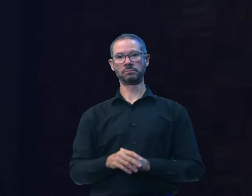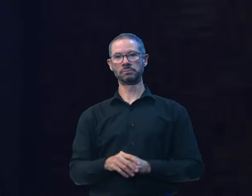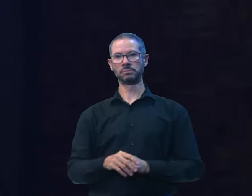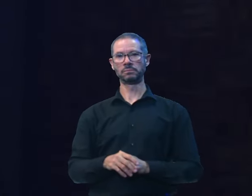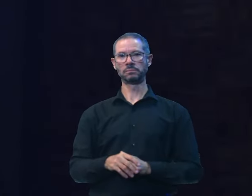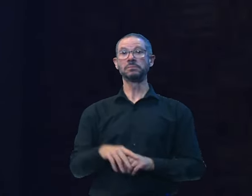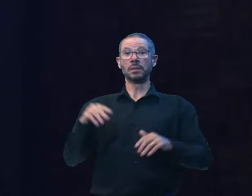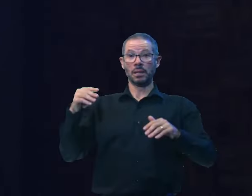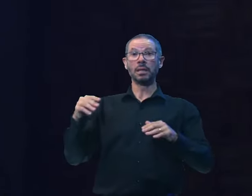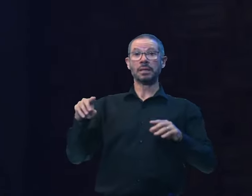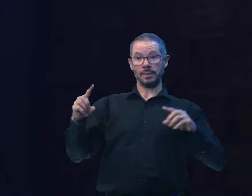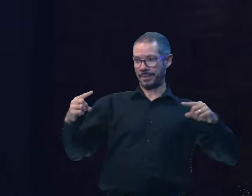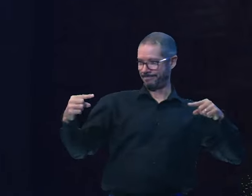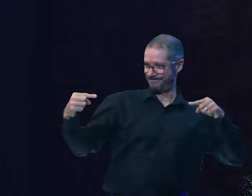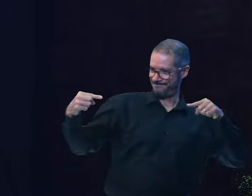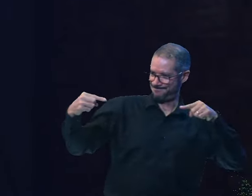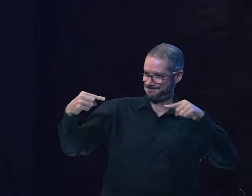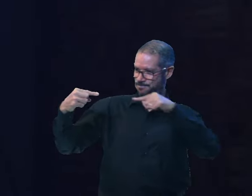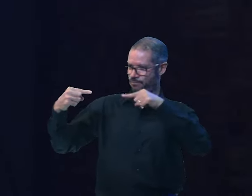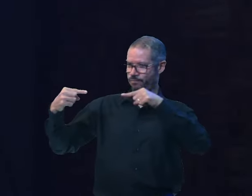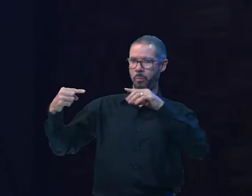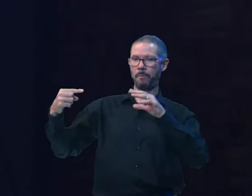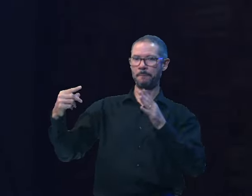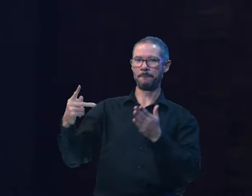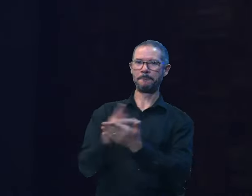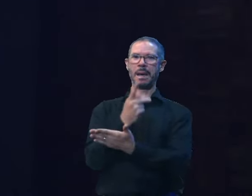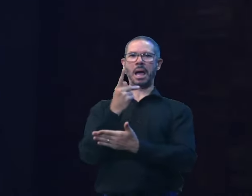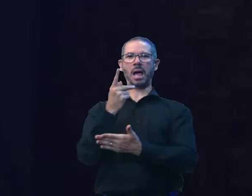Sem querer também atinge.